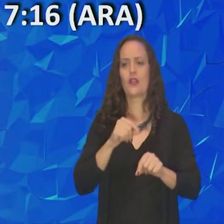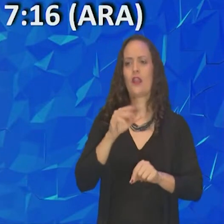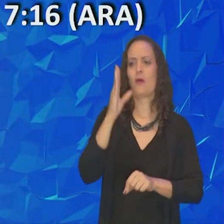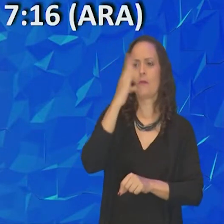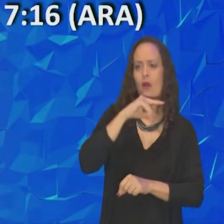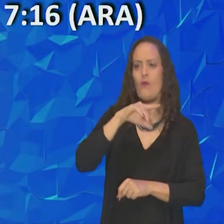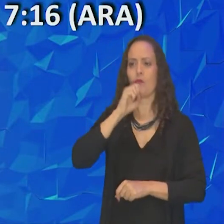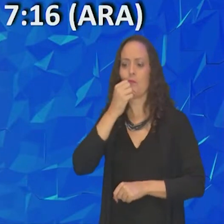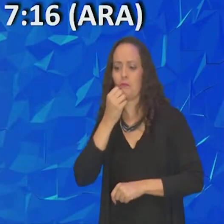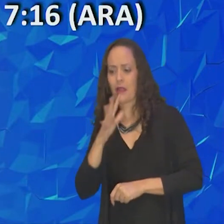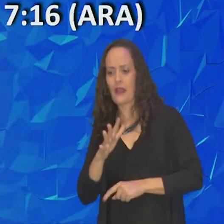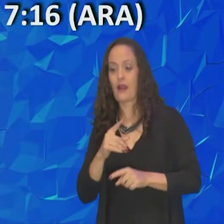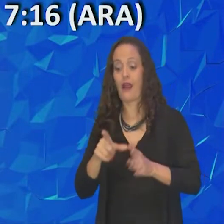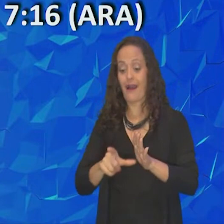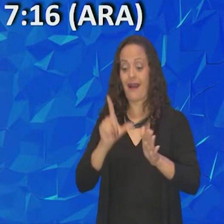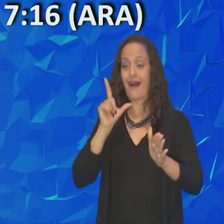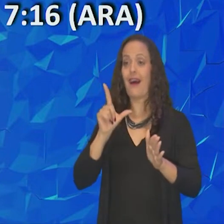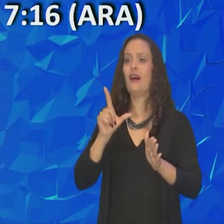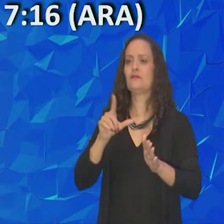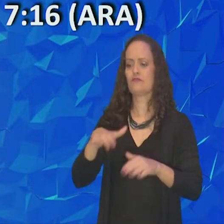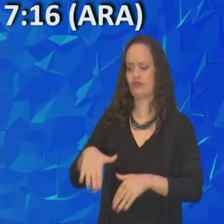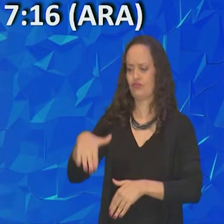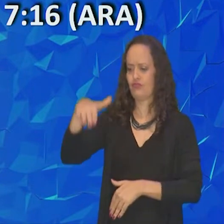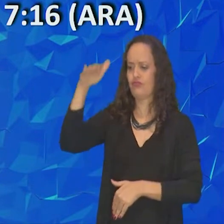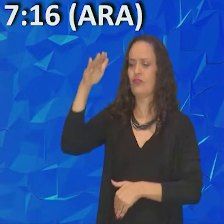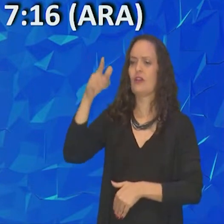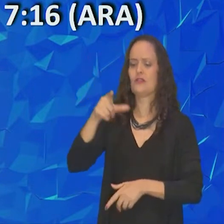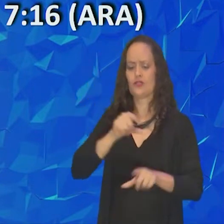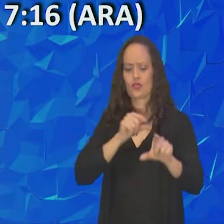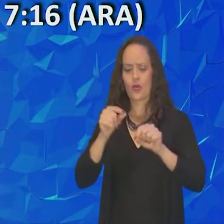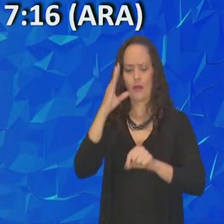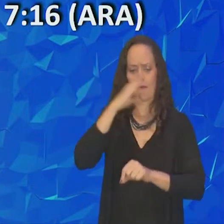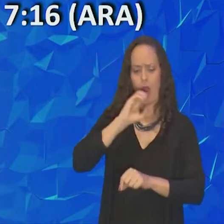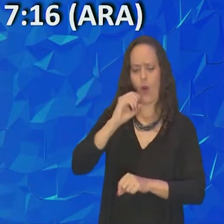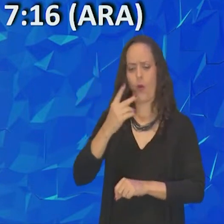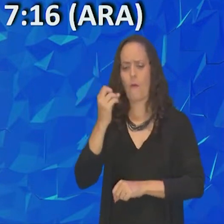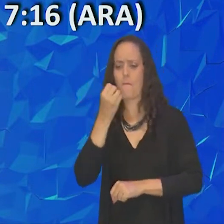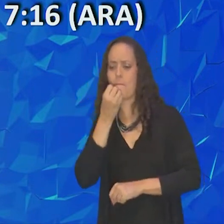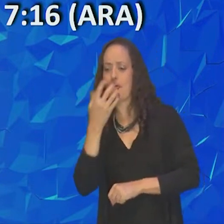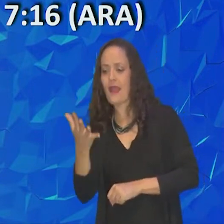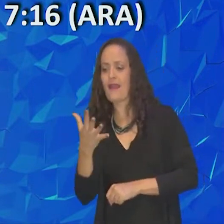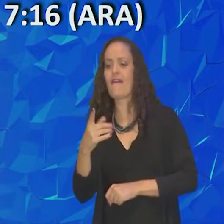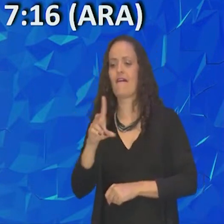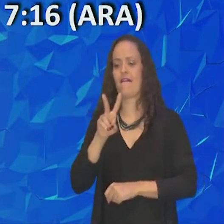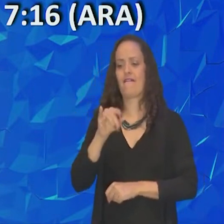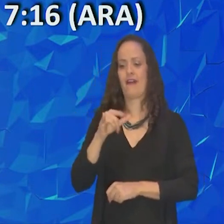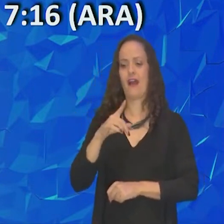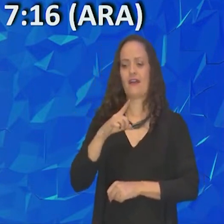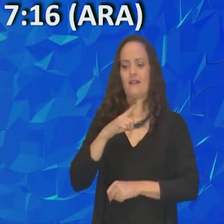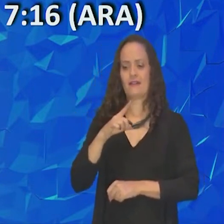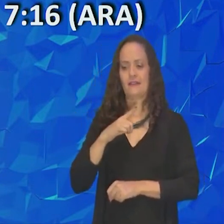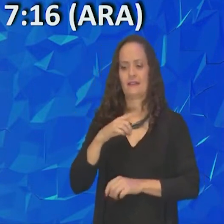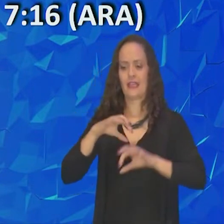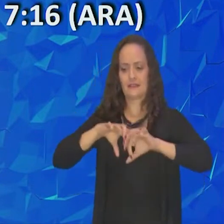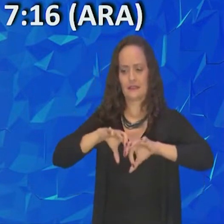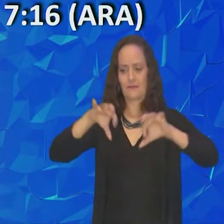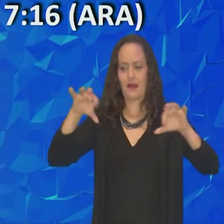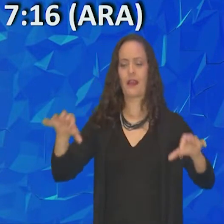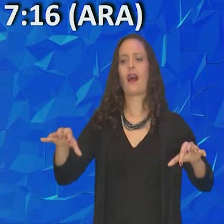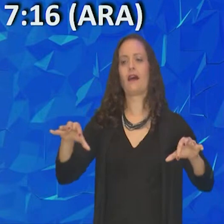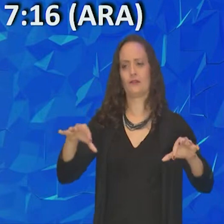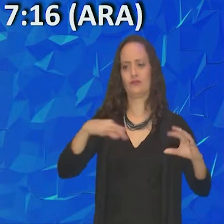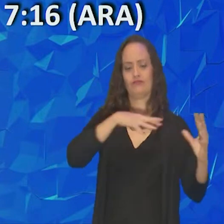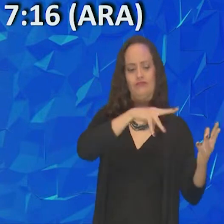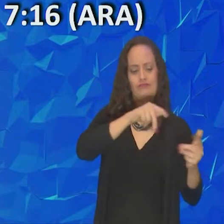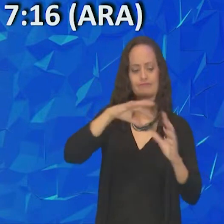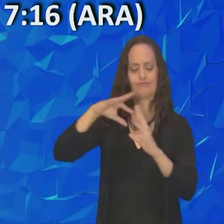verdade, antes que este menino saiba desprezar o mal e escolher o bem, será desamparada a terra, ante cujos 2 reis tu